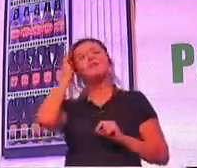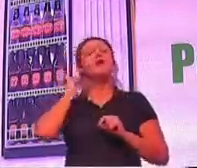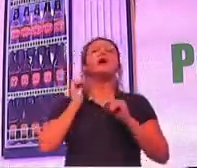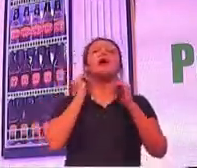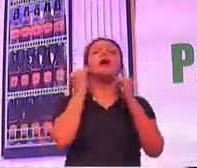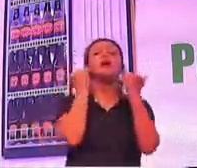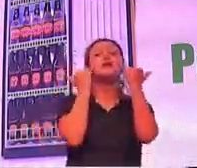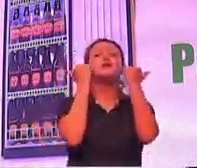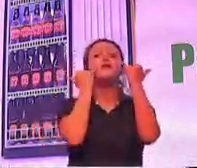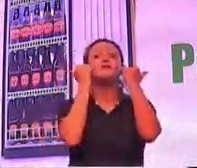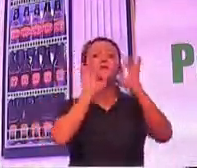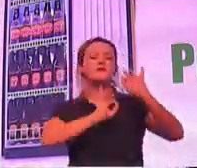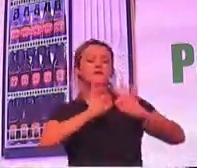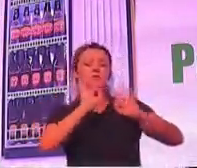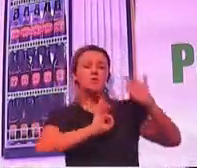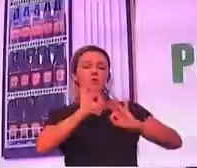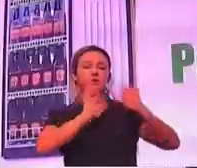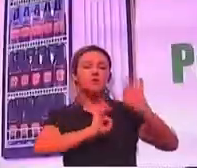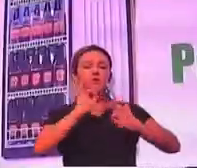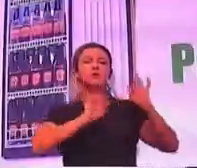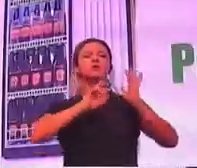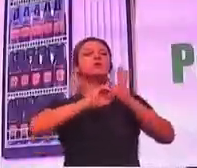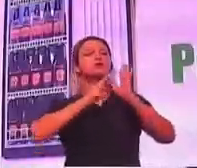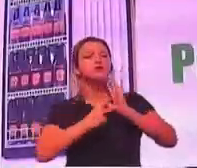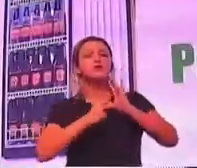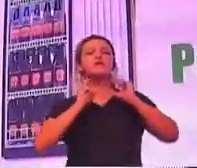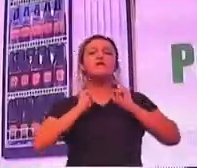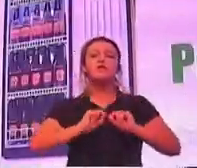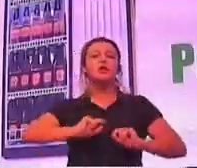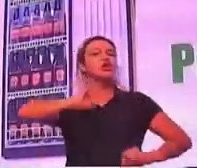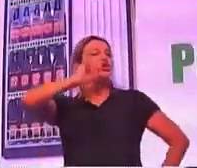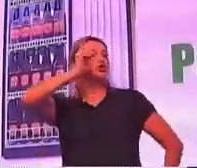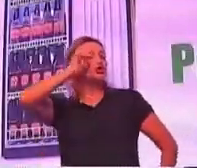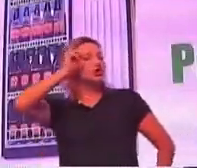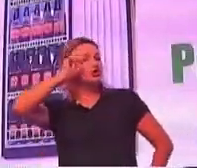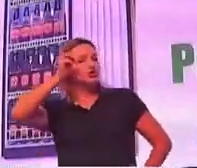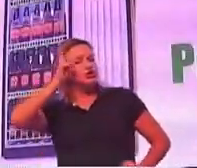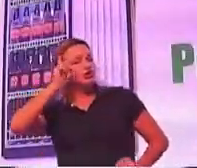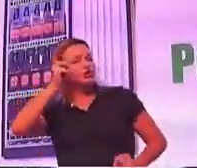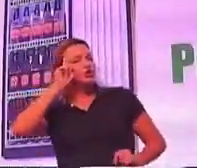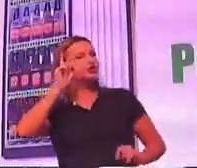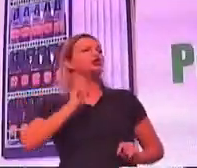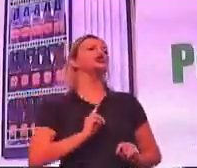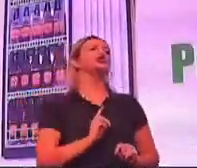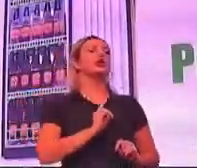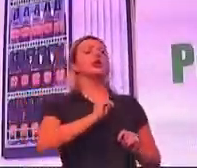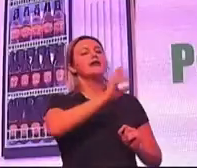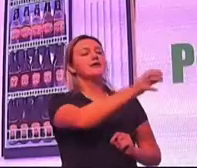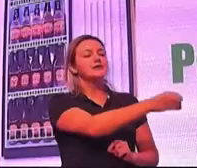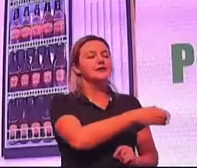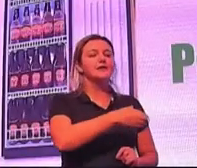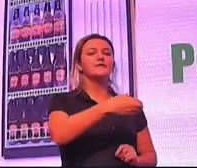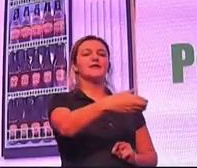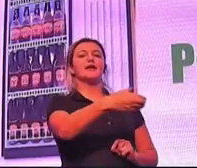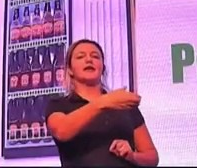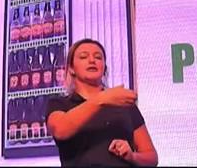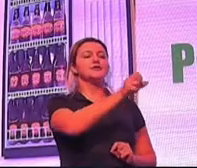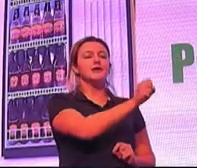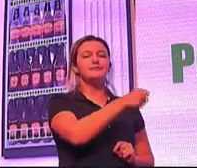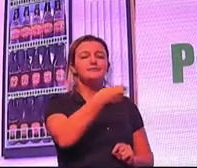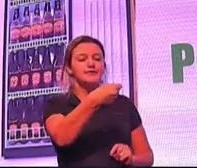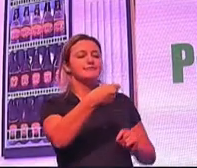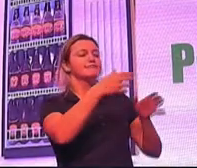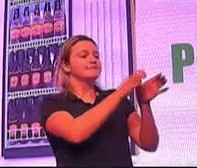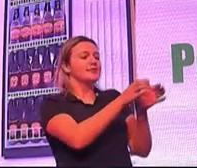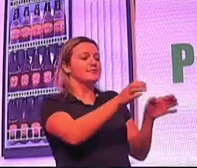abre 4 vezes por dia a porta, pega 2 cervejas e, geralmente, a cada 15 dias, a cerveja acaba. Informação organizadinha, uma embaixo da outra.